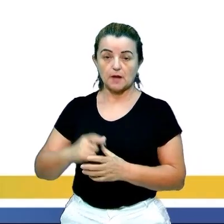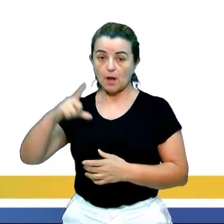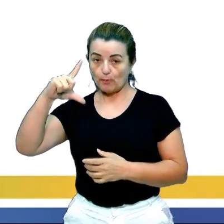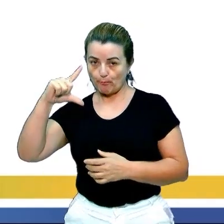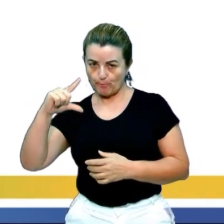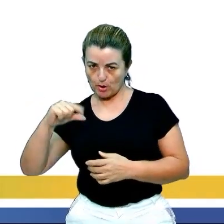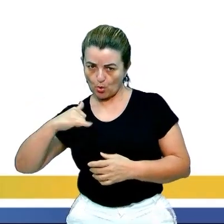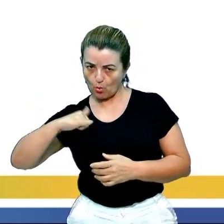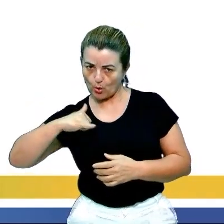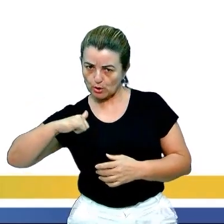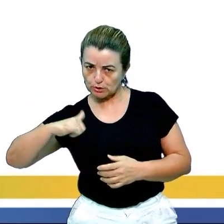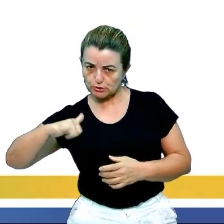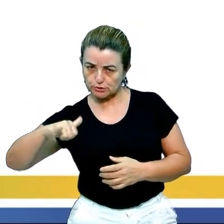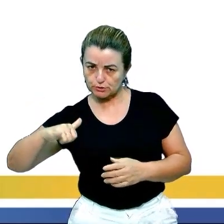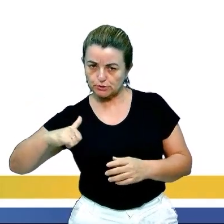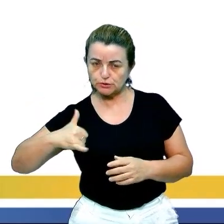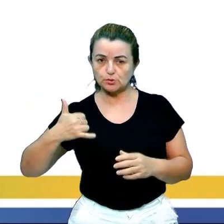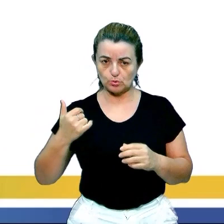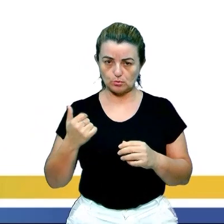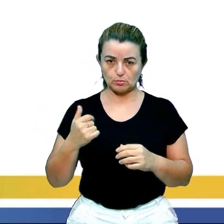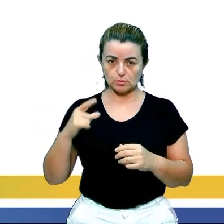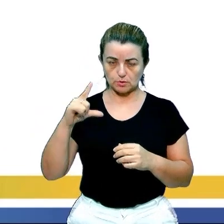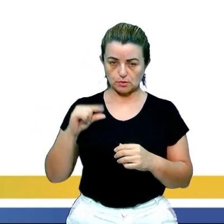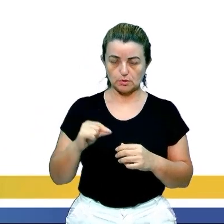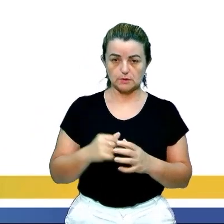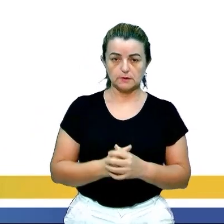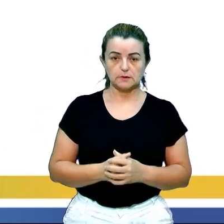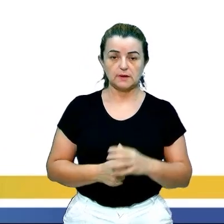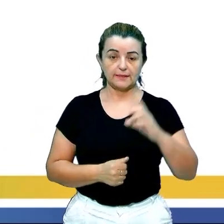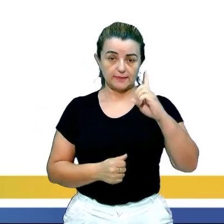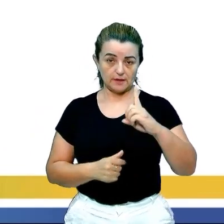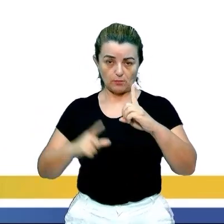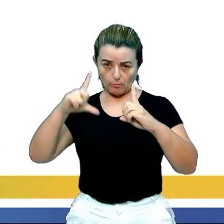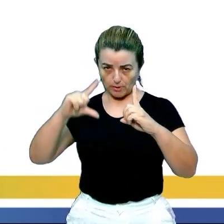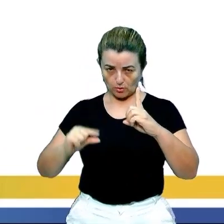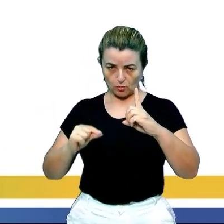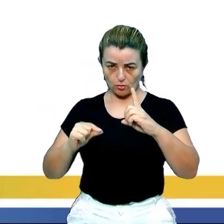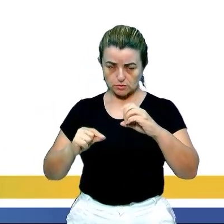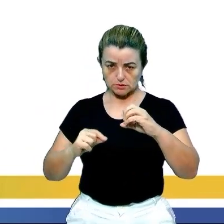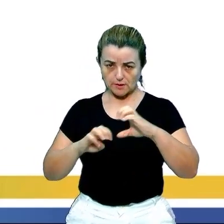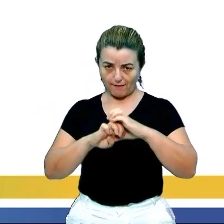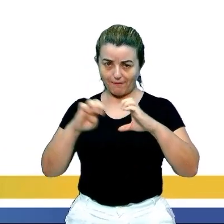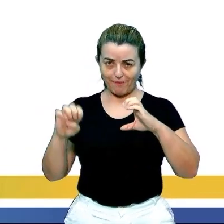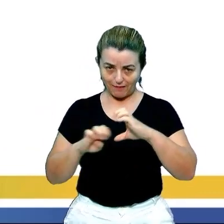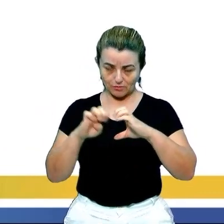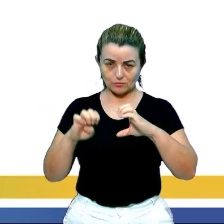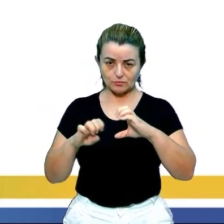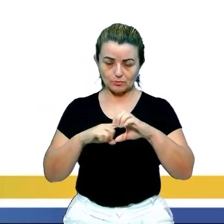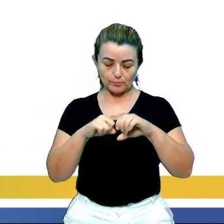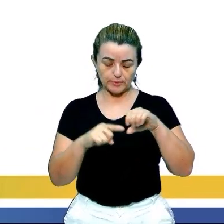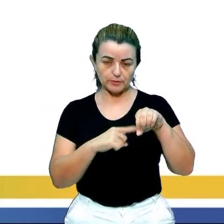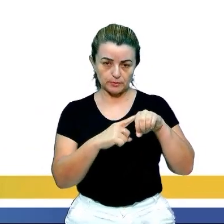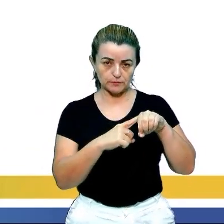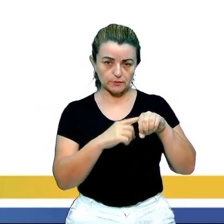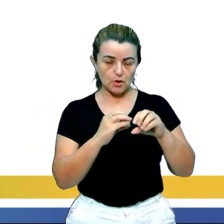Menor energia de ionização que o rádio. D. Menor número de elétrons que o berílio. Ou